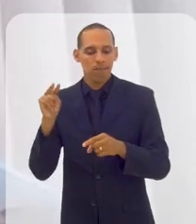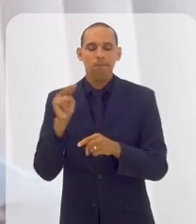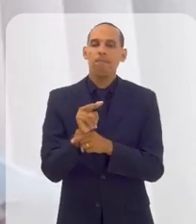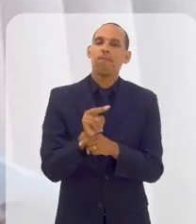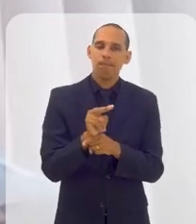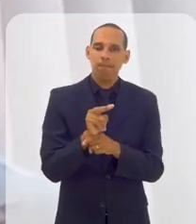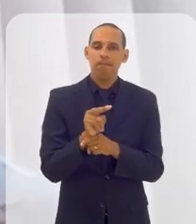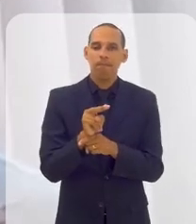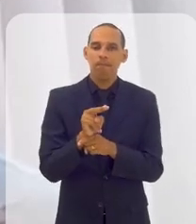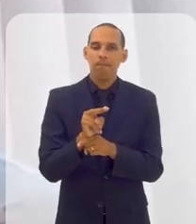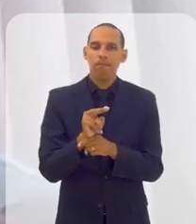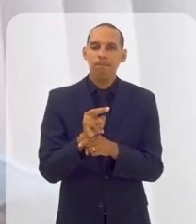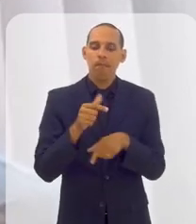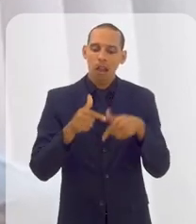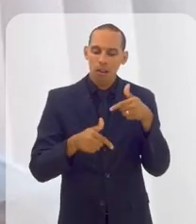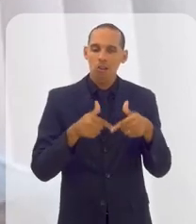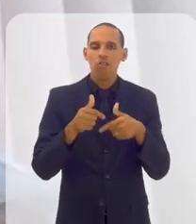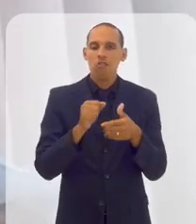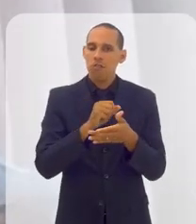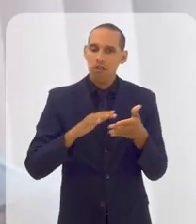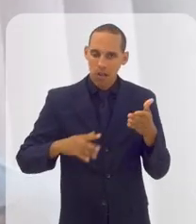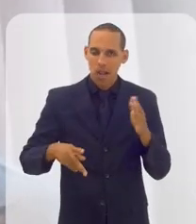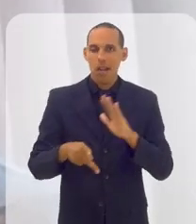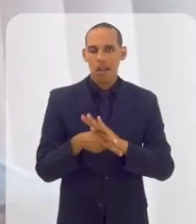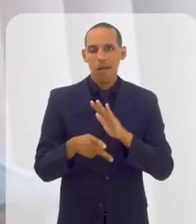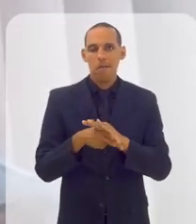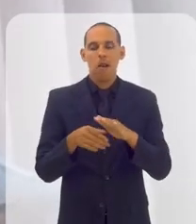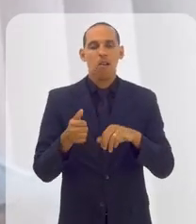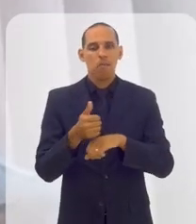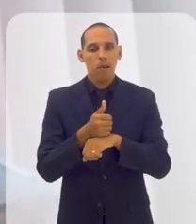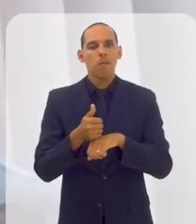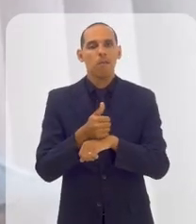fiscalizar o exercício profissional